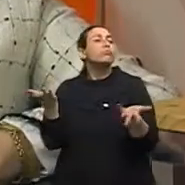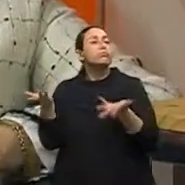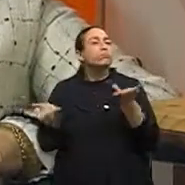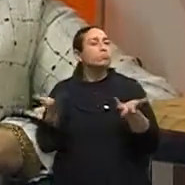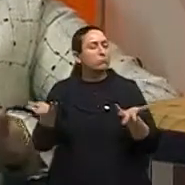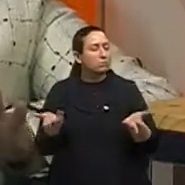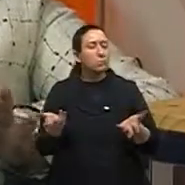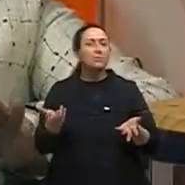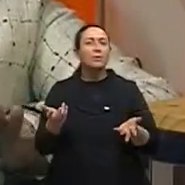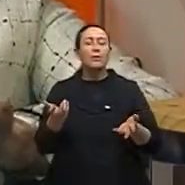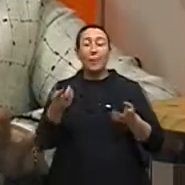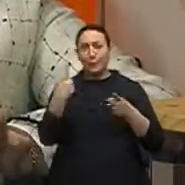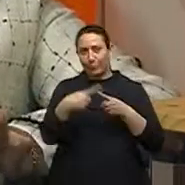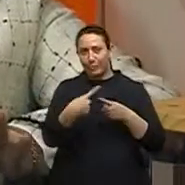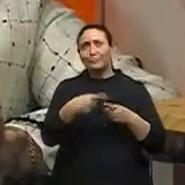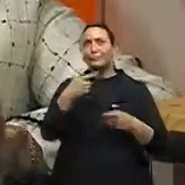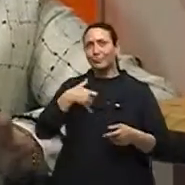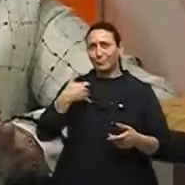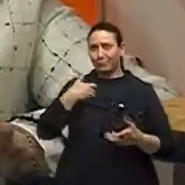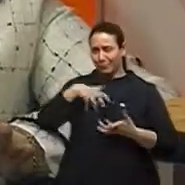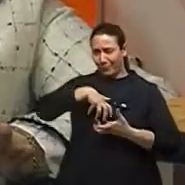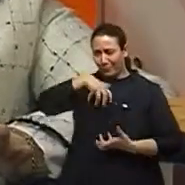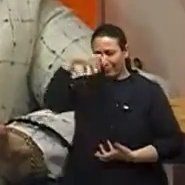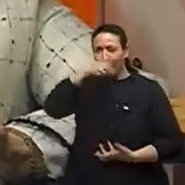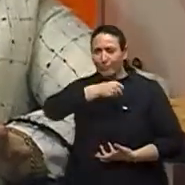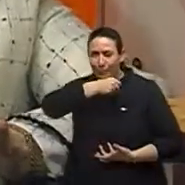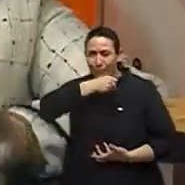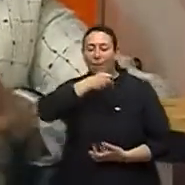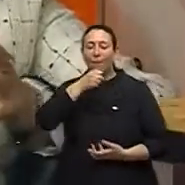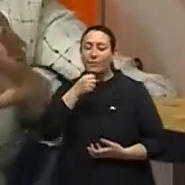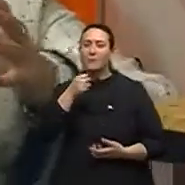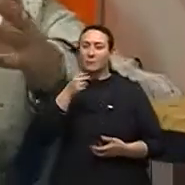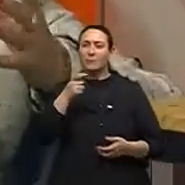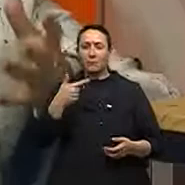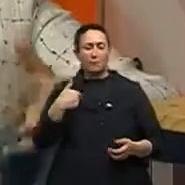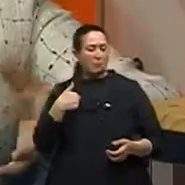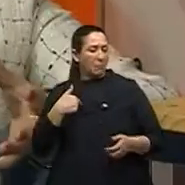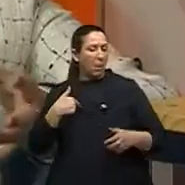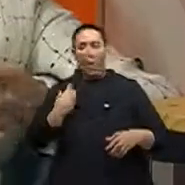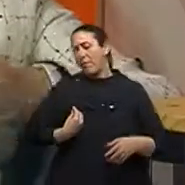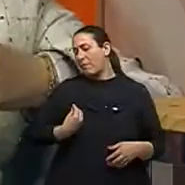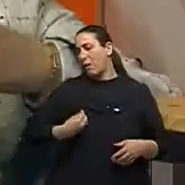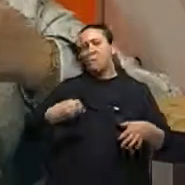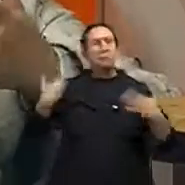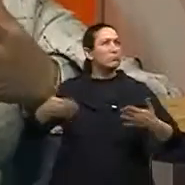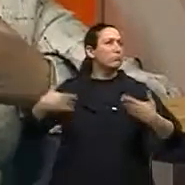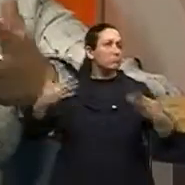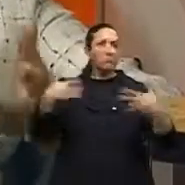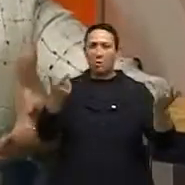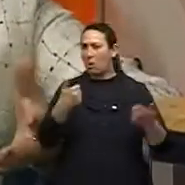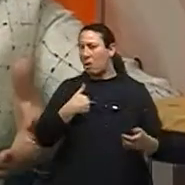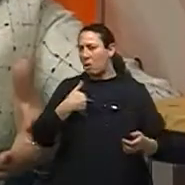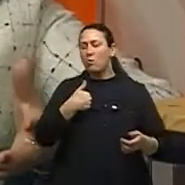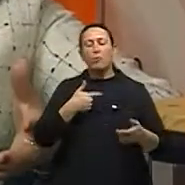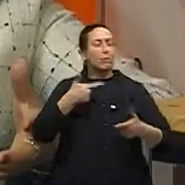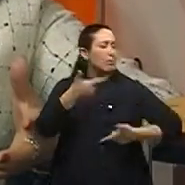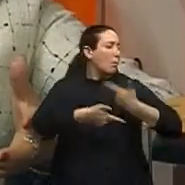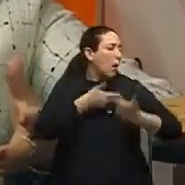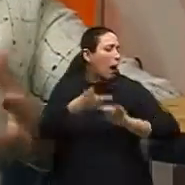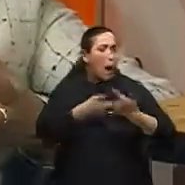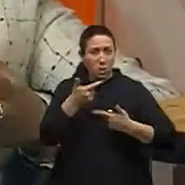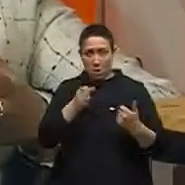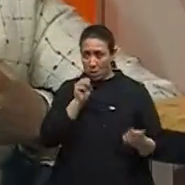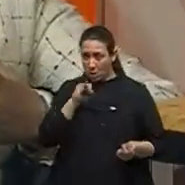existe uma coisa assim envelhecimento é algo determinado Viverei até que for possível me envolverei Eu trabalharei até